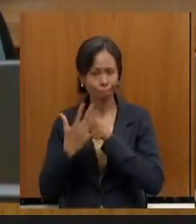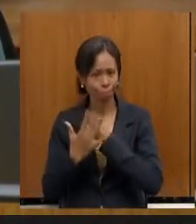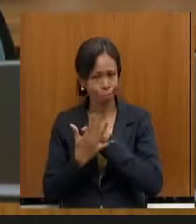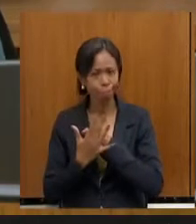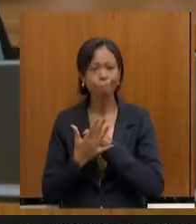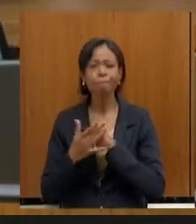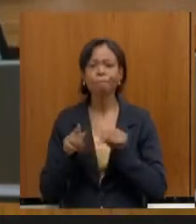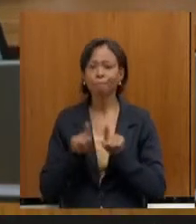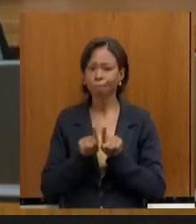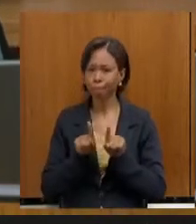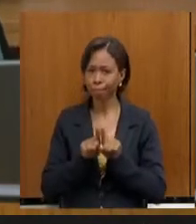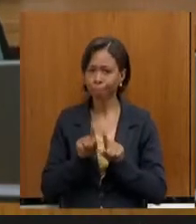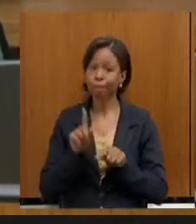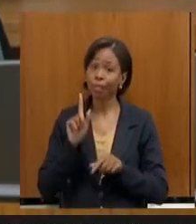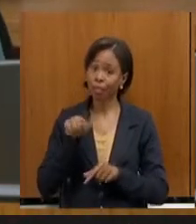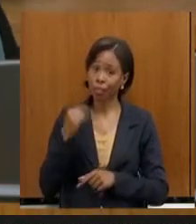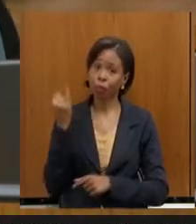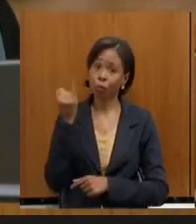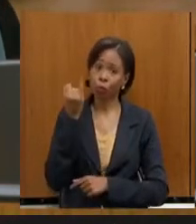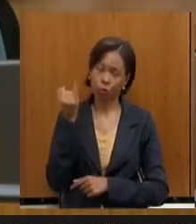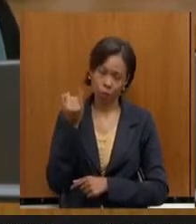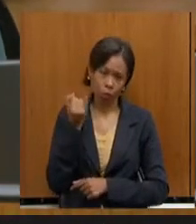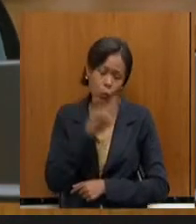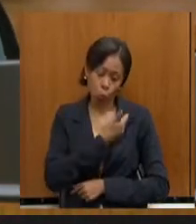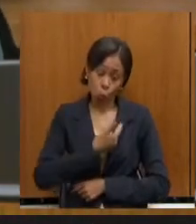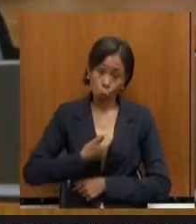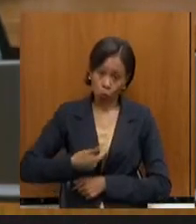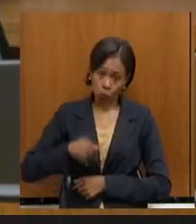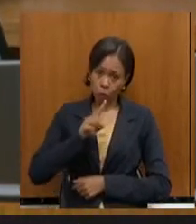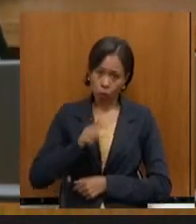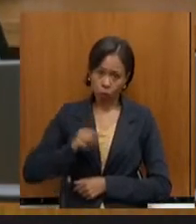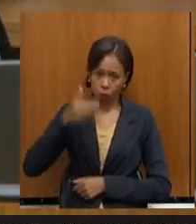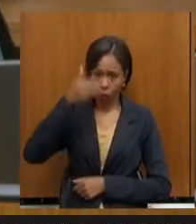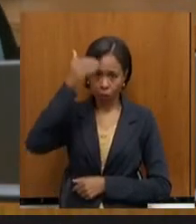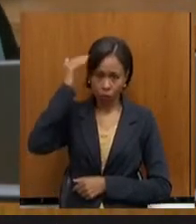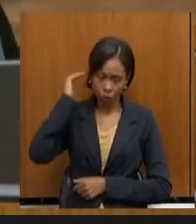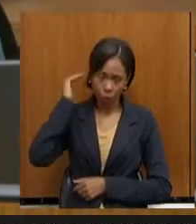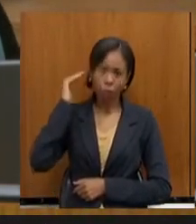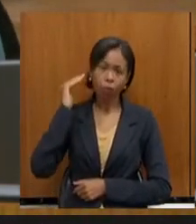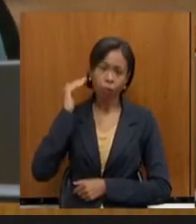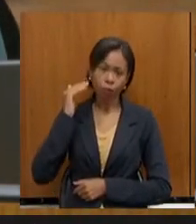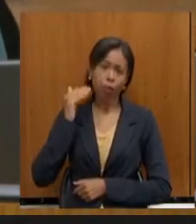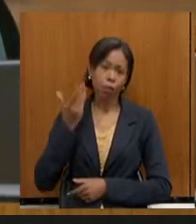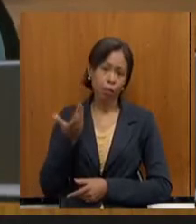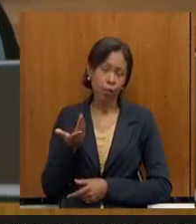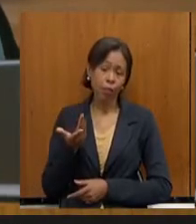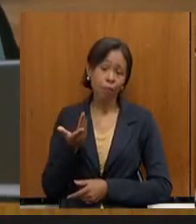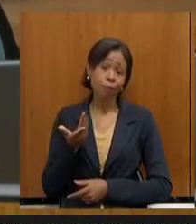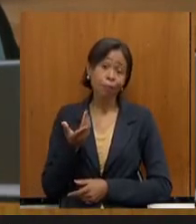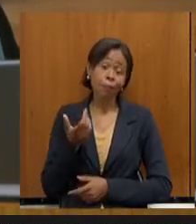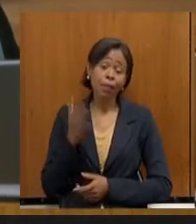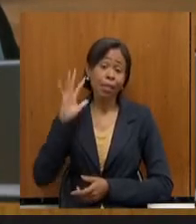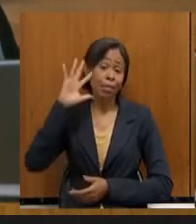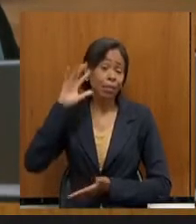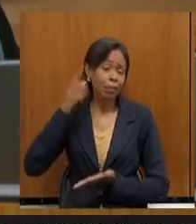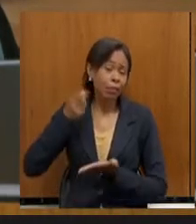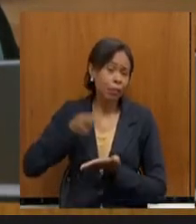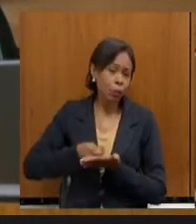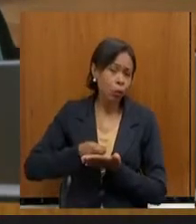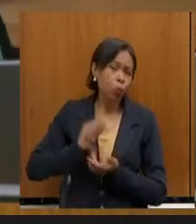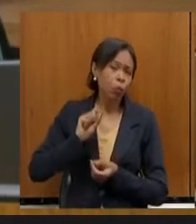muito importante o próprio Governo do Estado através da saia da Copasa tomar uma decisão de não